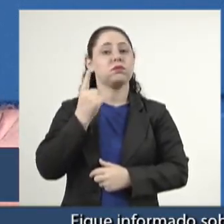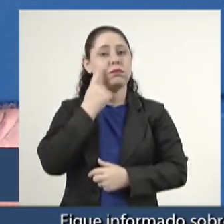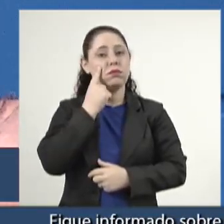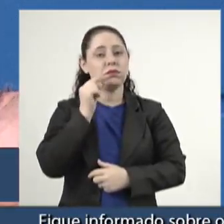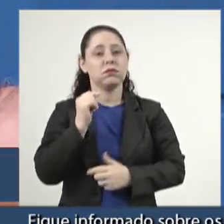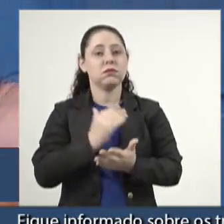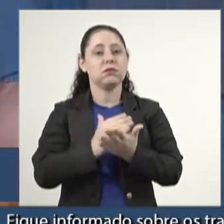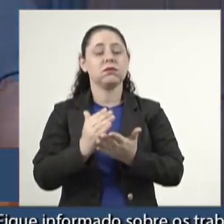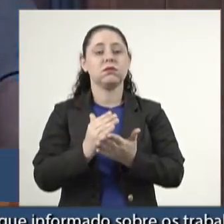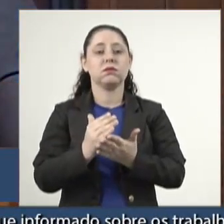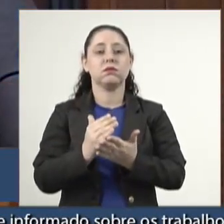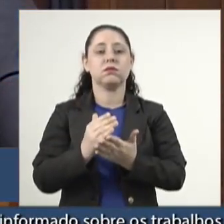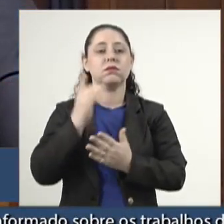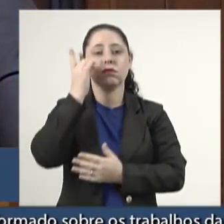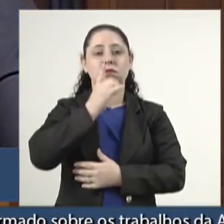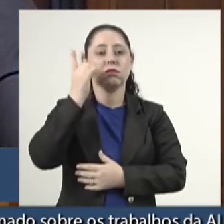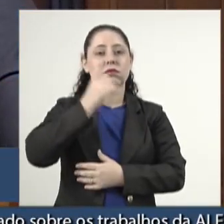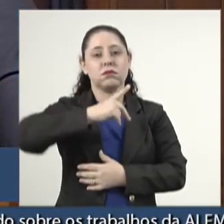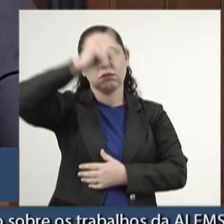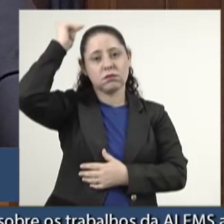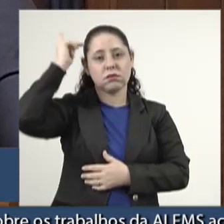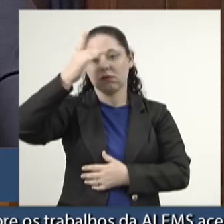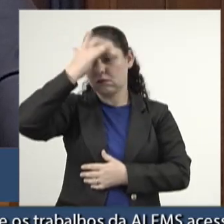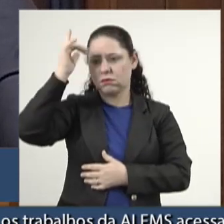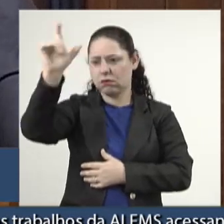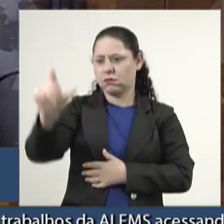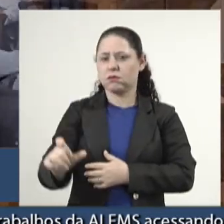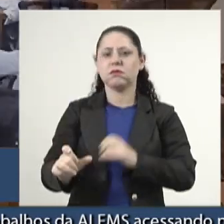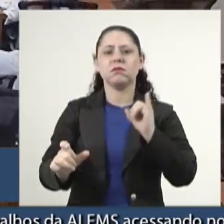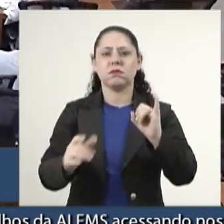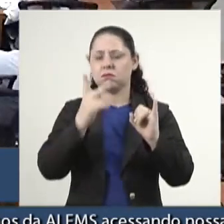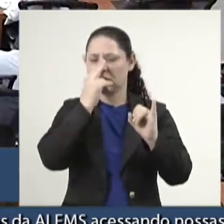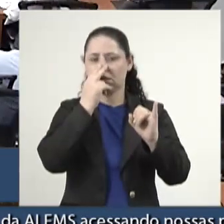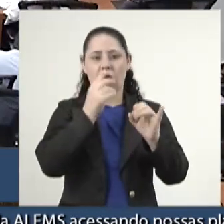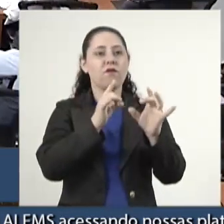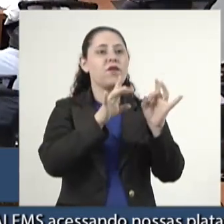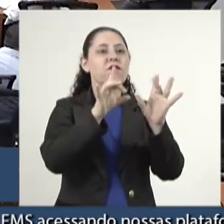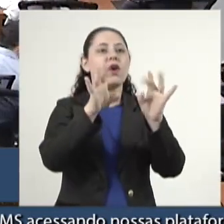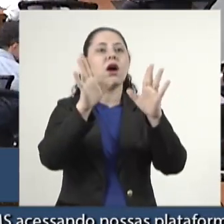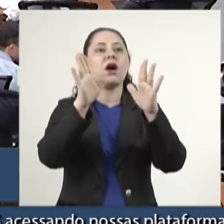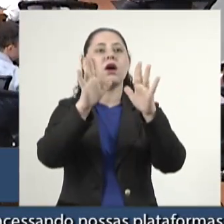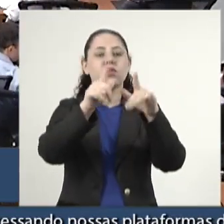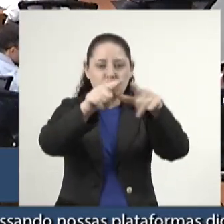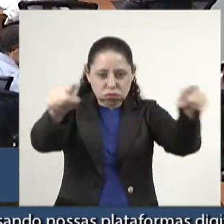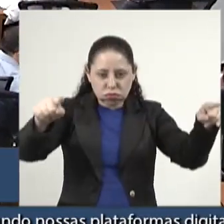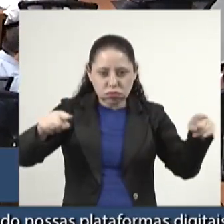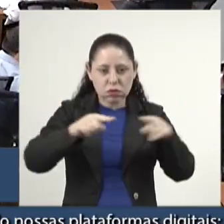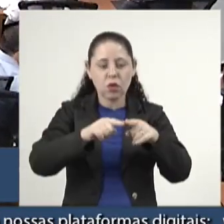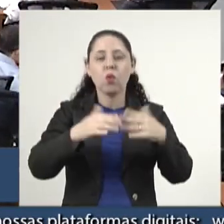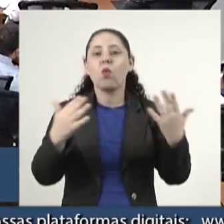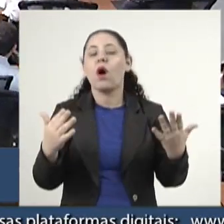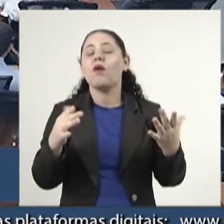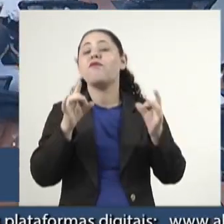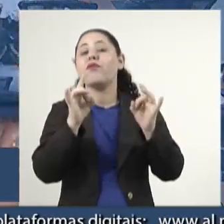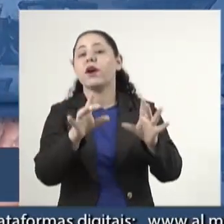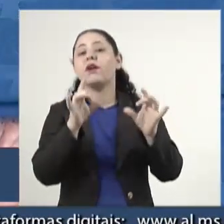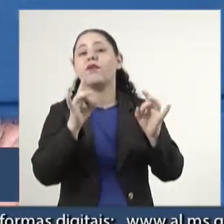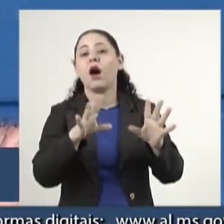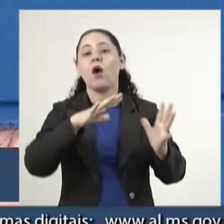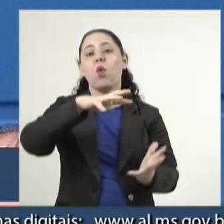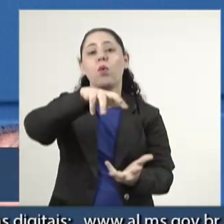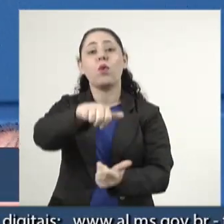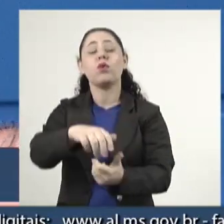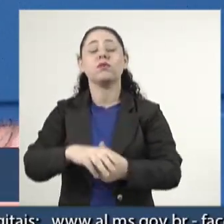iniciou ela, deputado Paulo Correia, um cidadão como se fosse um corretor vendendo uma área. Qual era a área que ele vendia? A